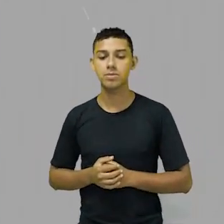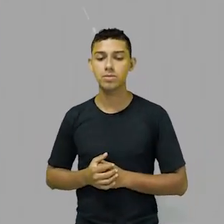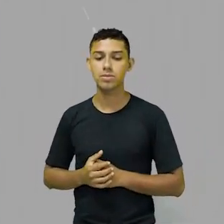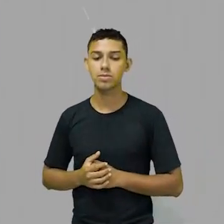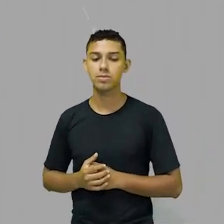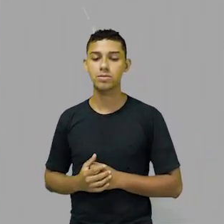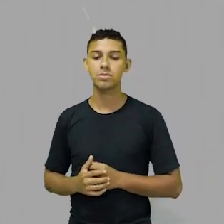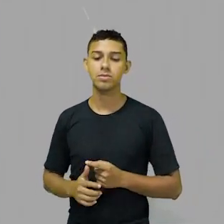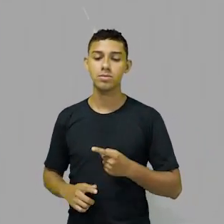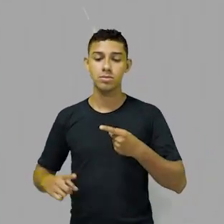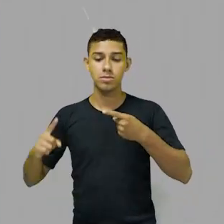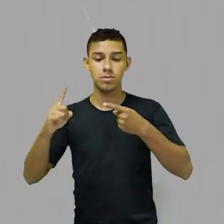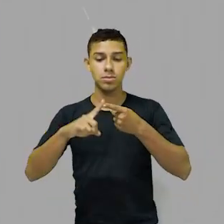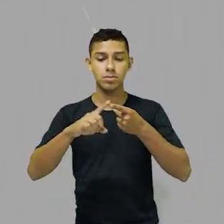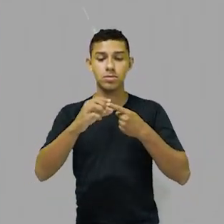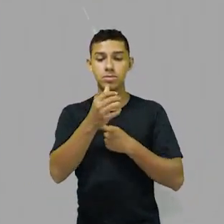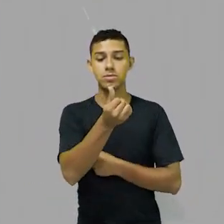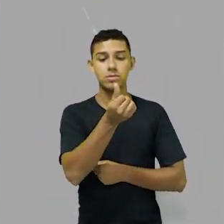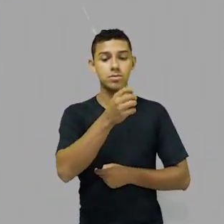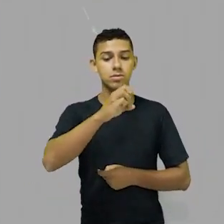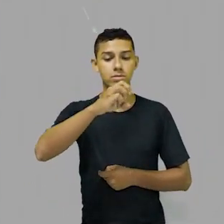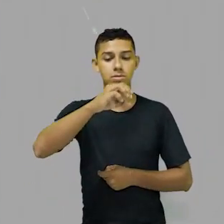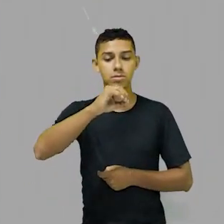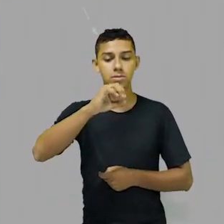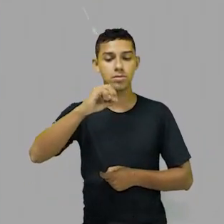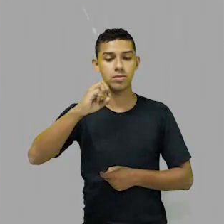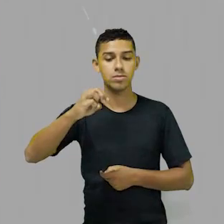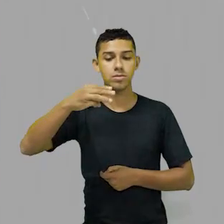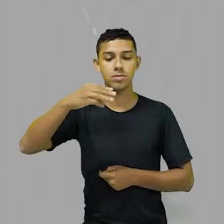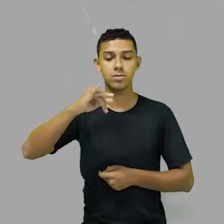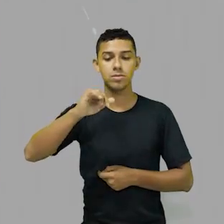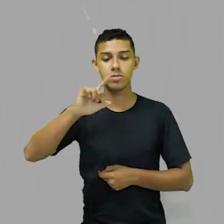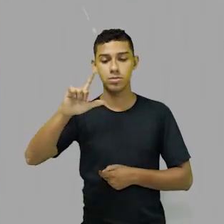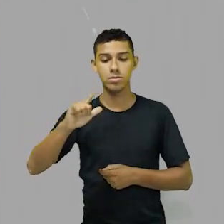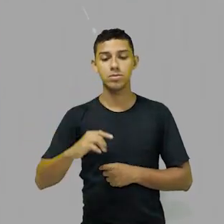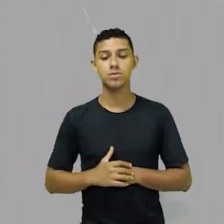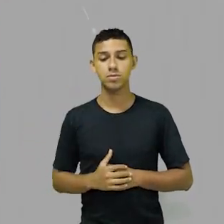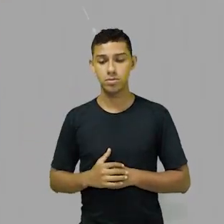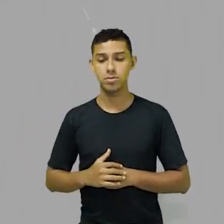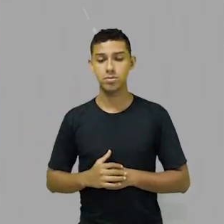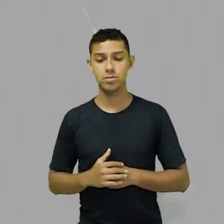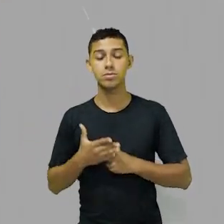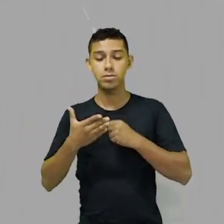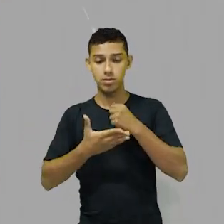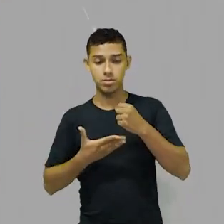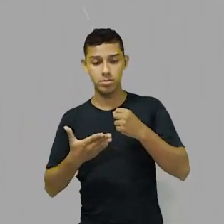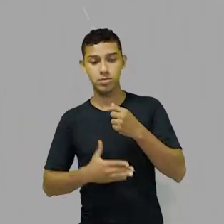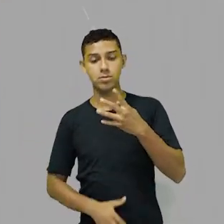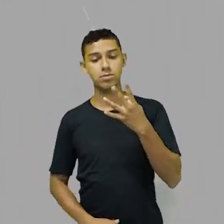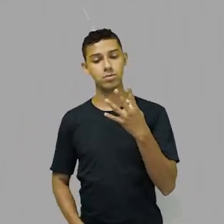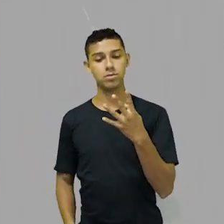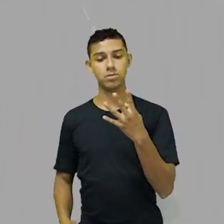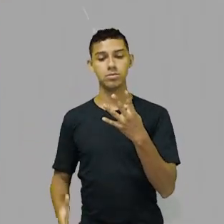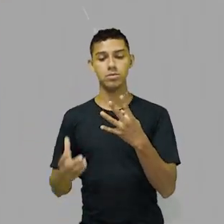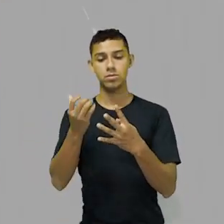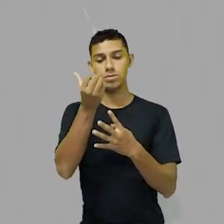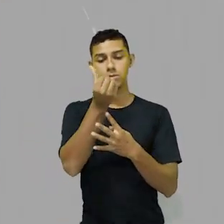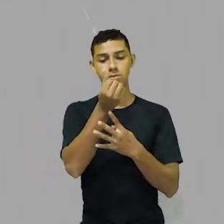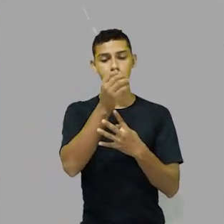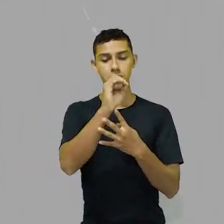uma molécula que tem 6.000 nucleotídeos. Então, tem 6.000 bases nitrogenadas, porque para cada nucleotídeo